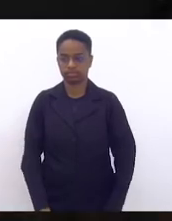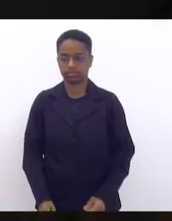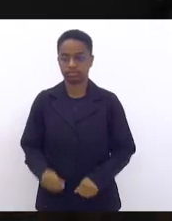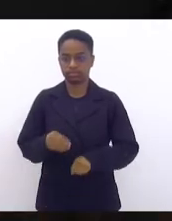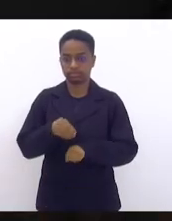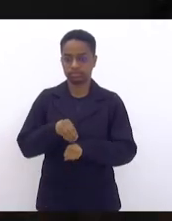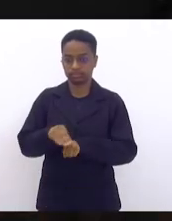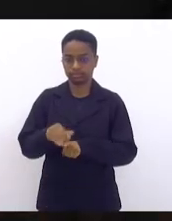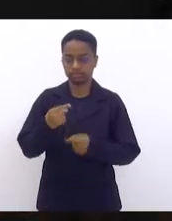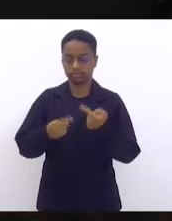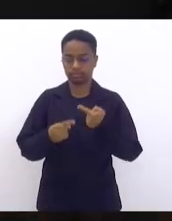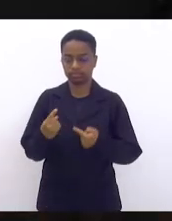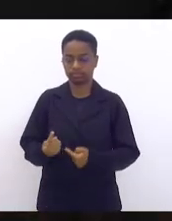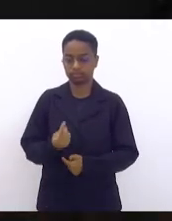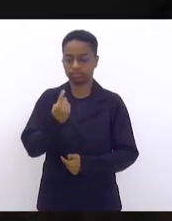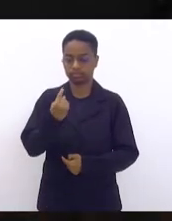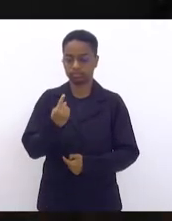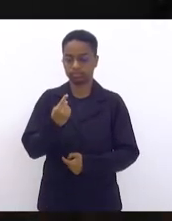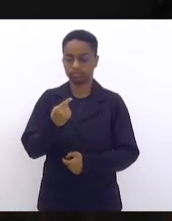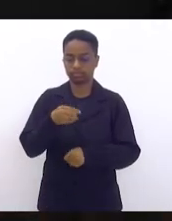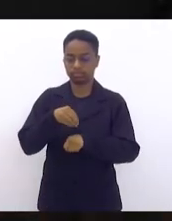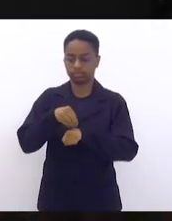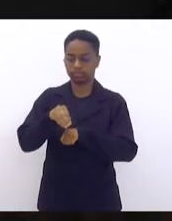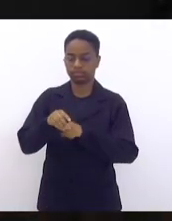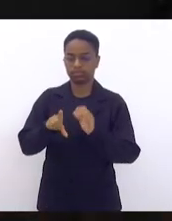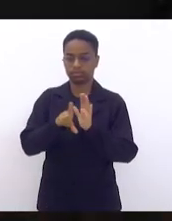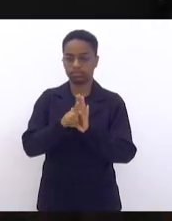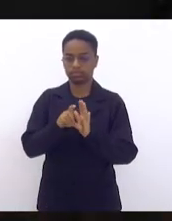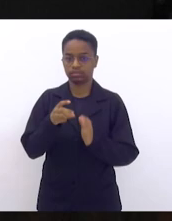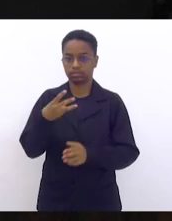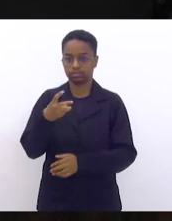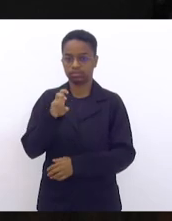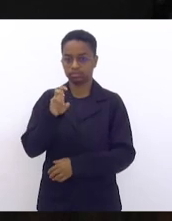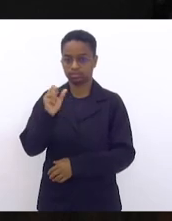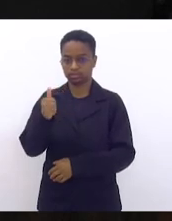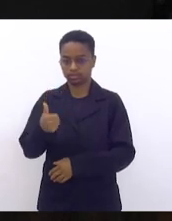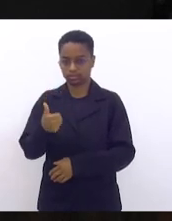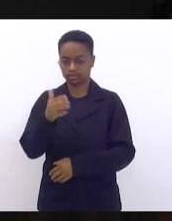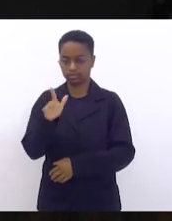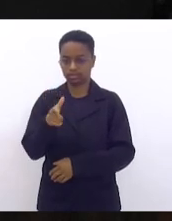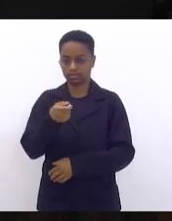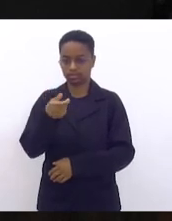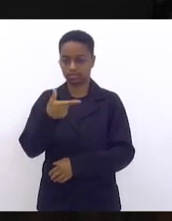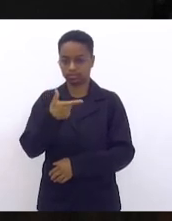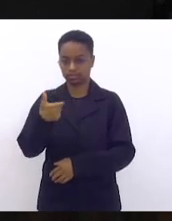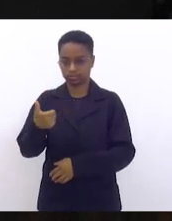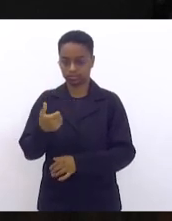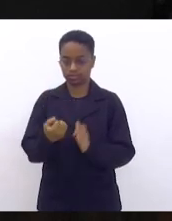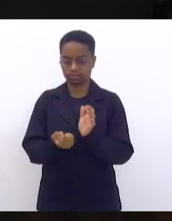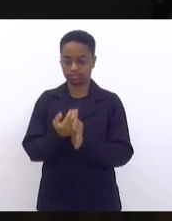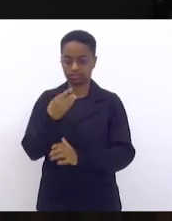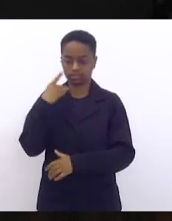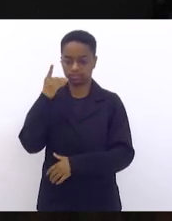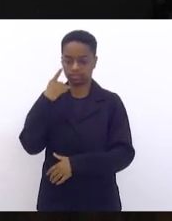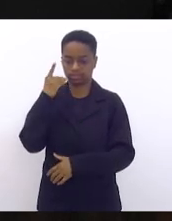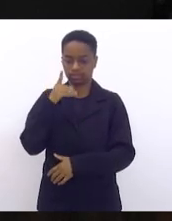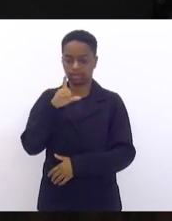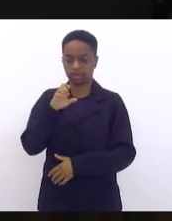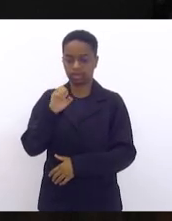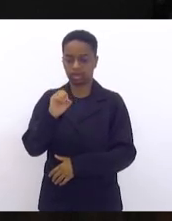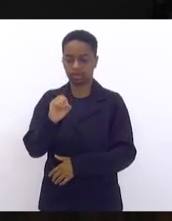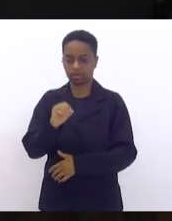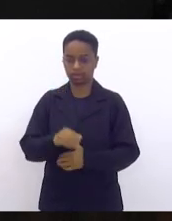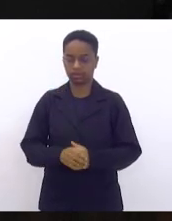Anuncio, em discussão única, indicação legislativa número 351 de 2021, de autoria do deputado Léo